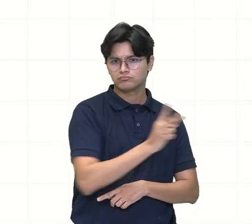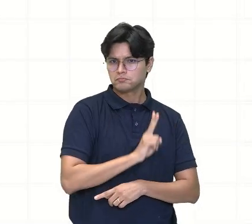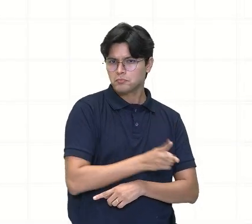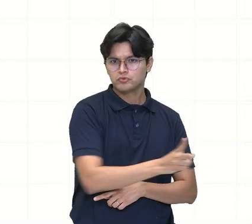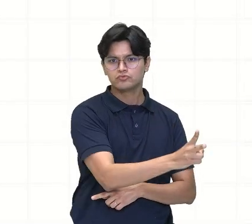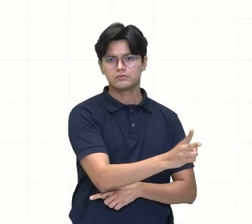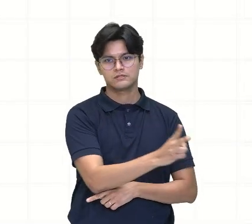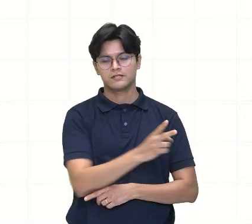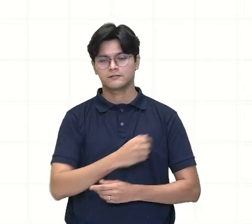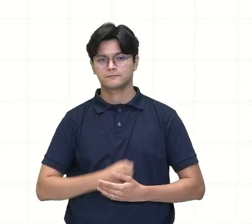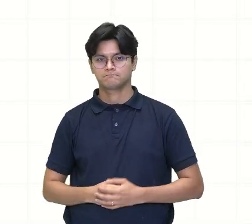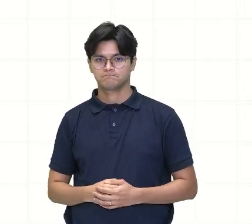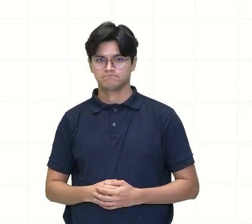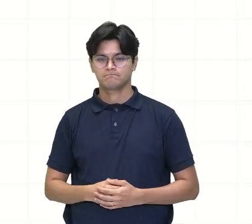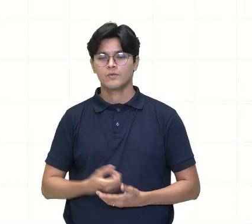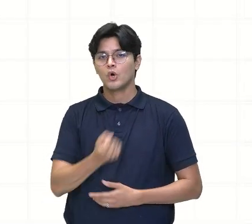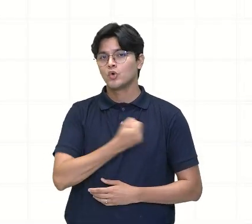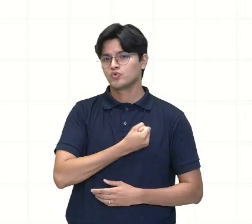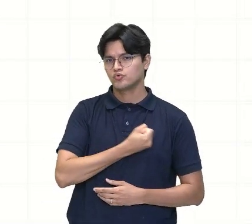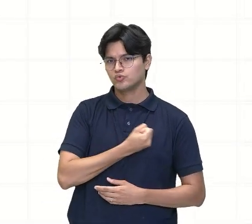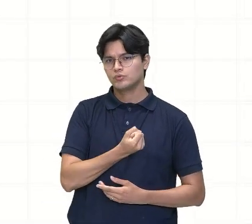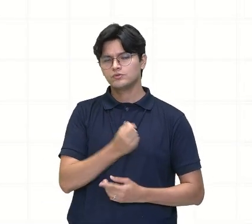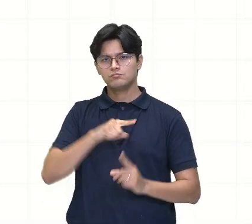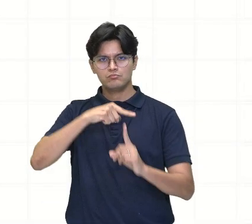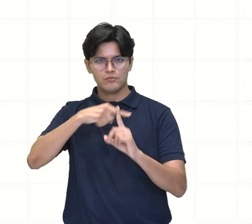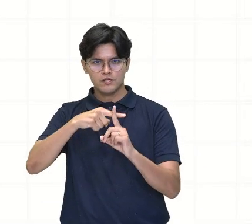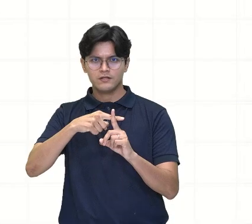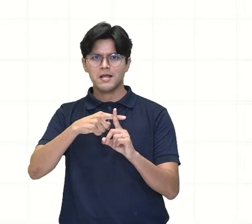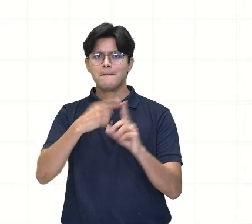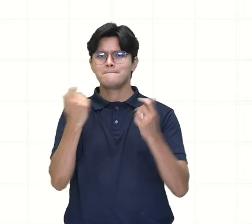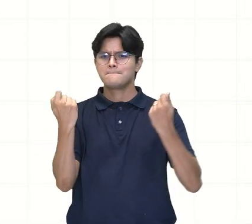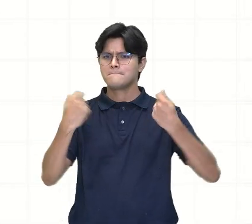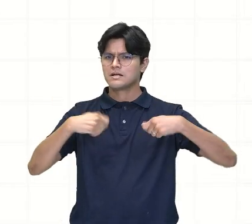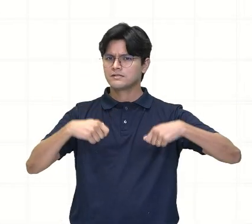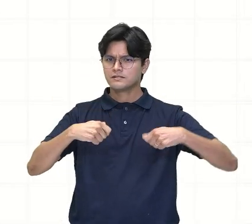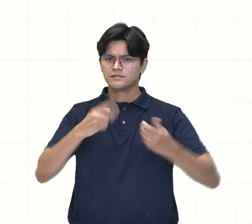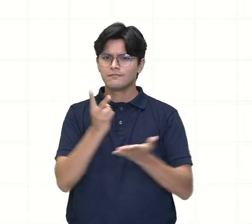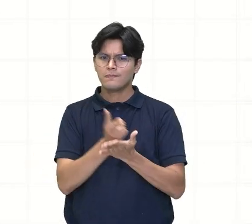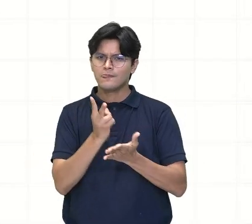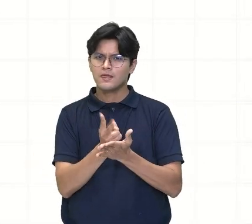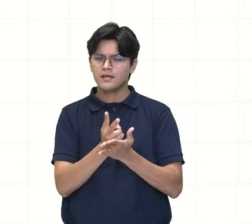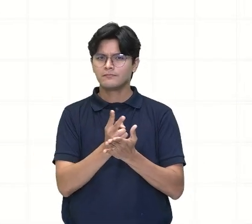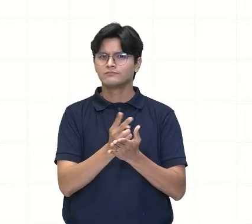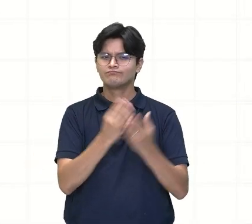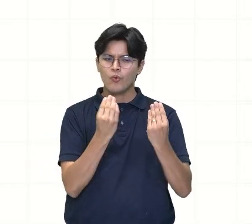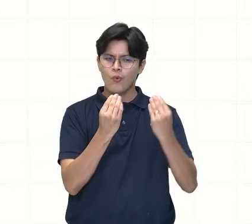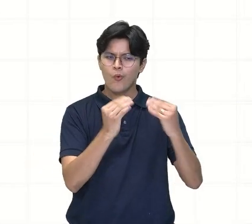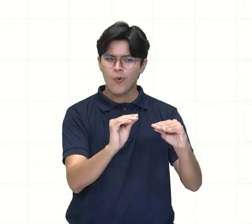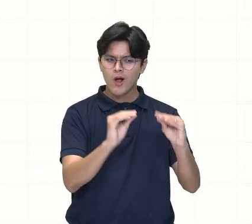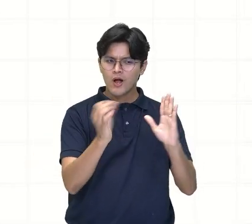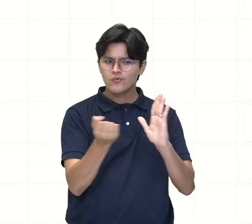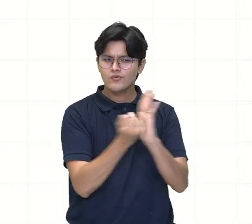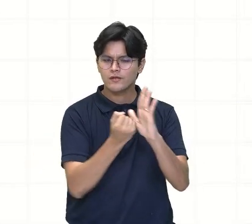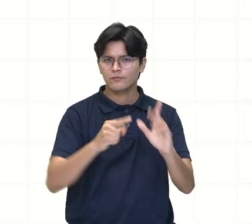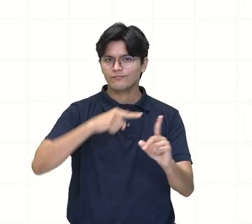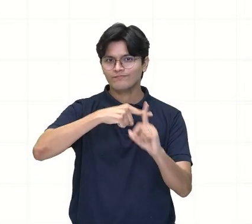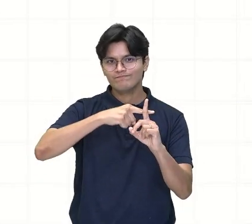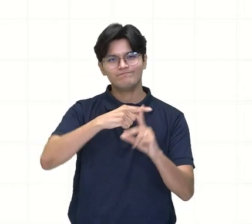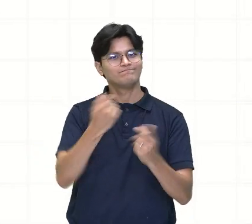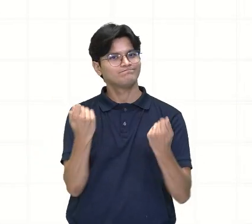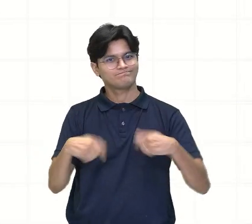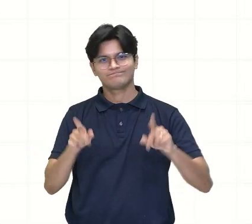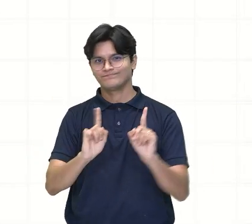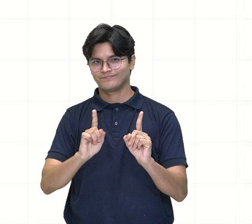números positivos, a gente não necessariamente precisa pôr o sinal na frente. Quando a gente tem